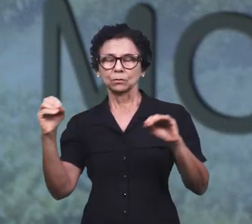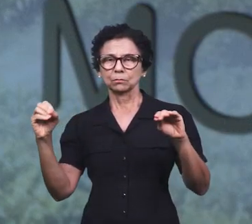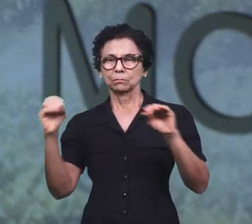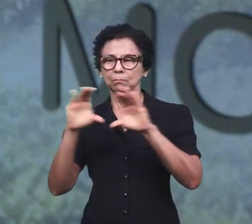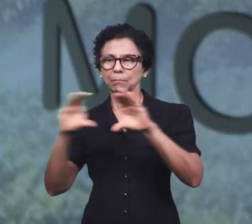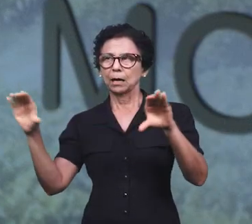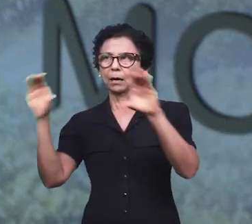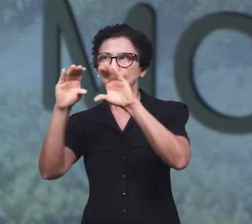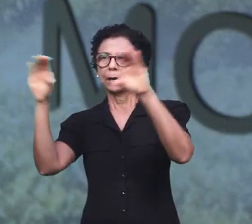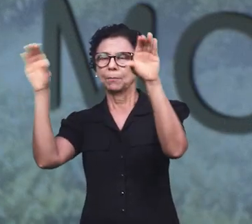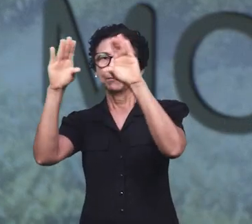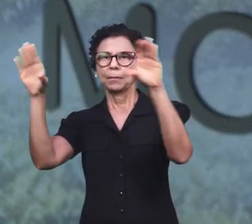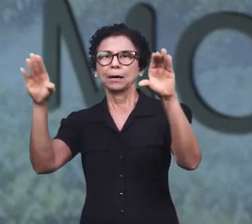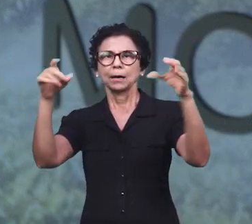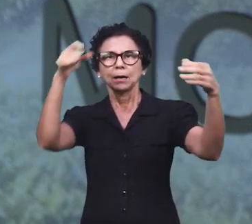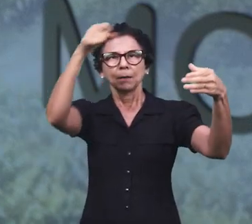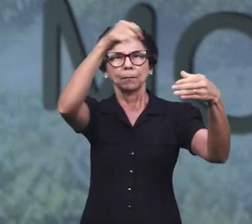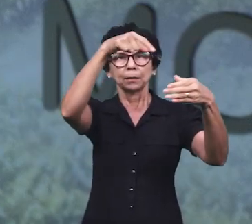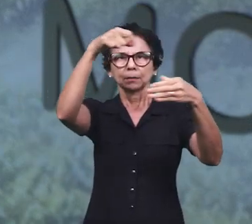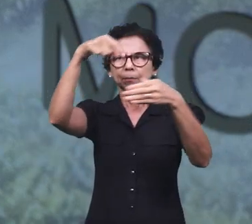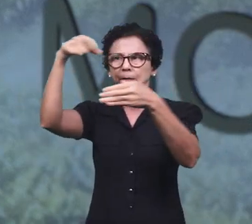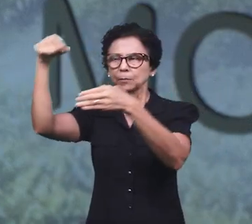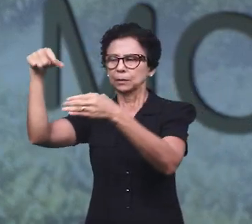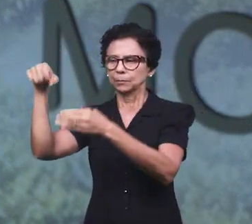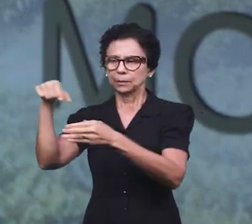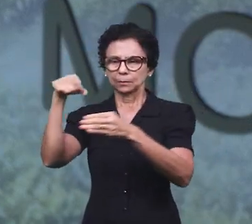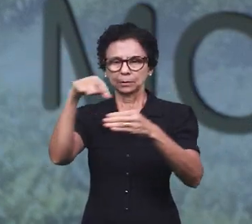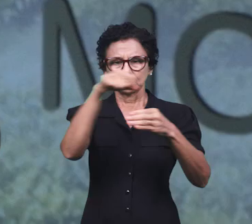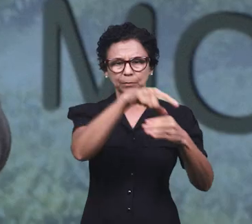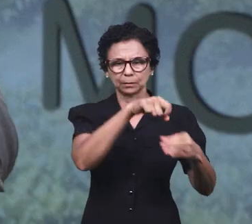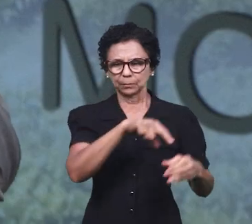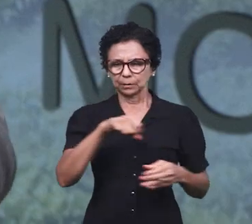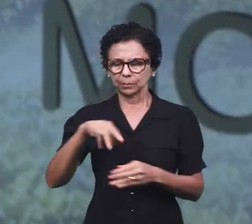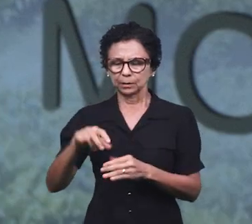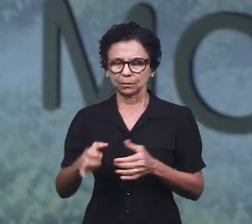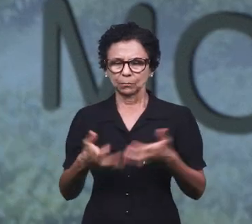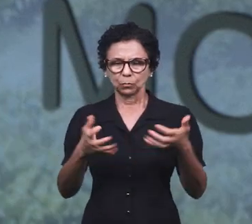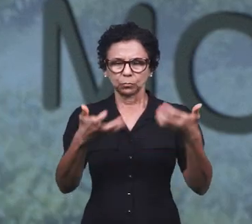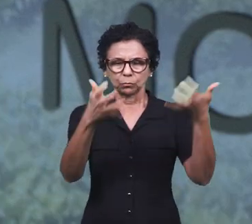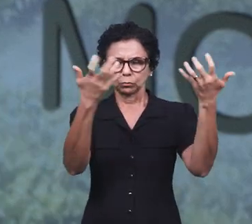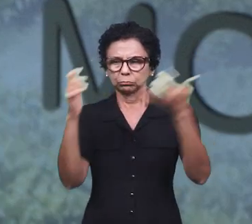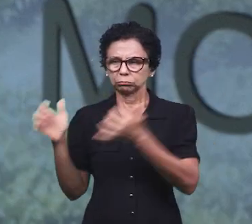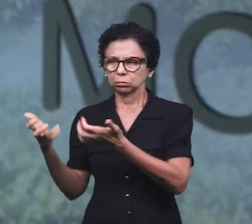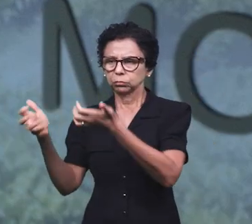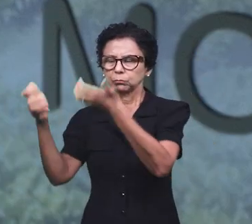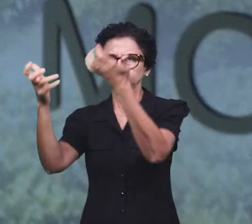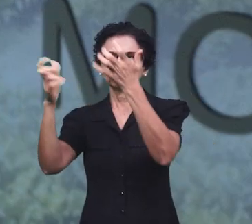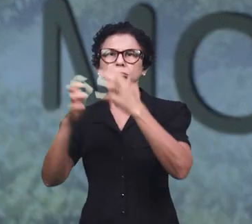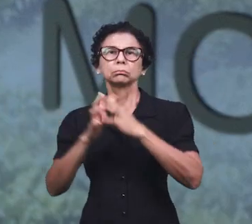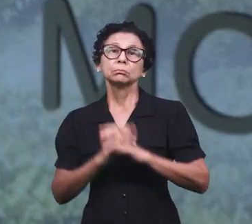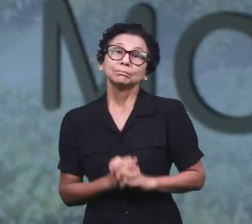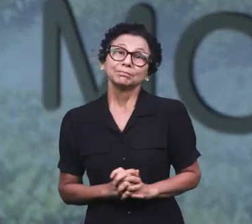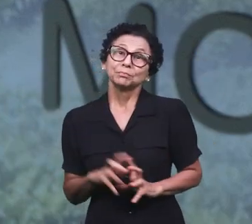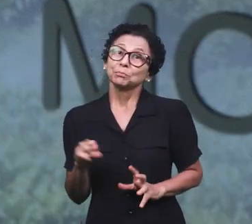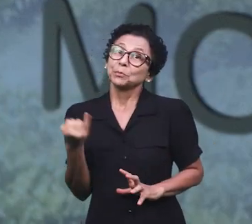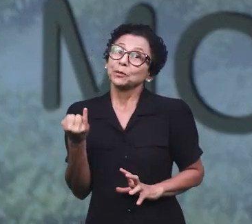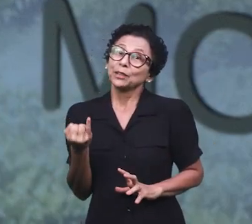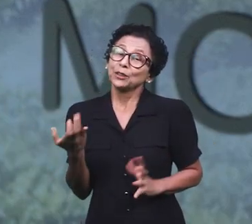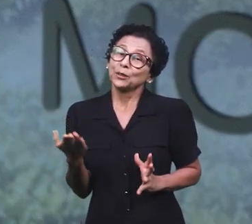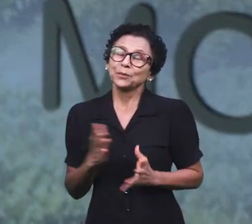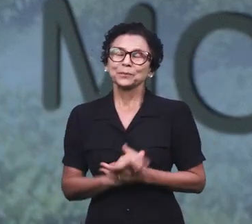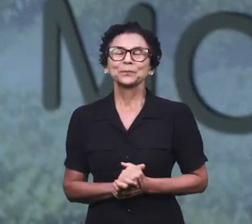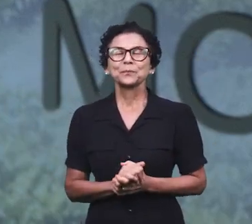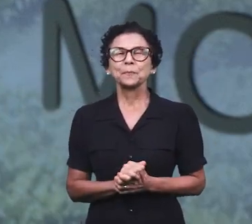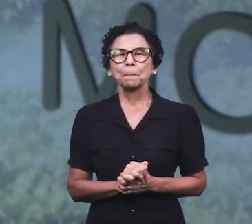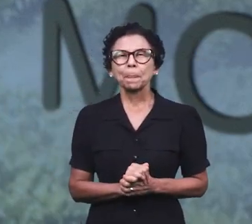horta. Ou seja, você aproveita o seu espaço sem perder aquilo que você tem. Então, como falamos, numa